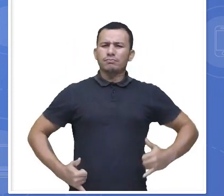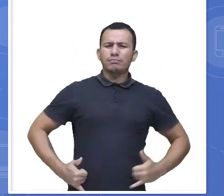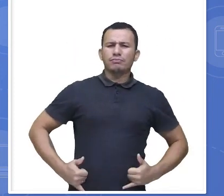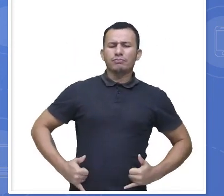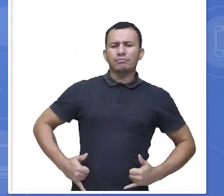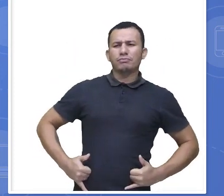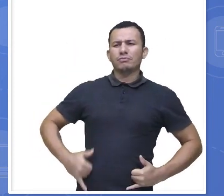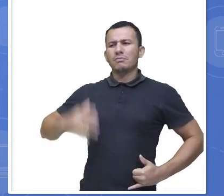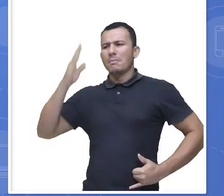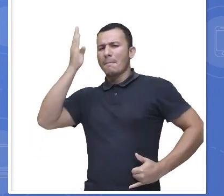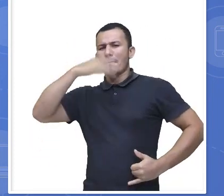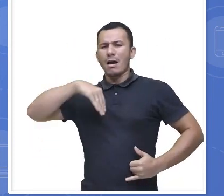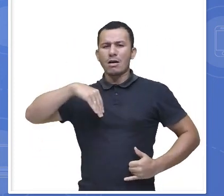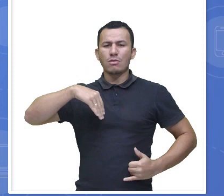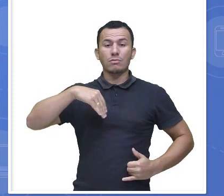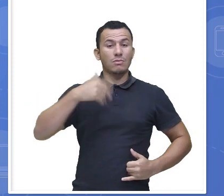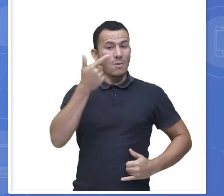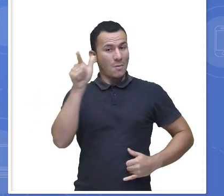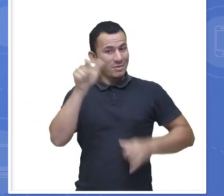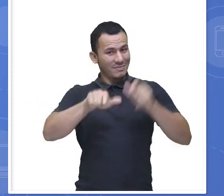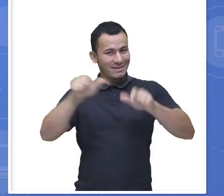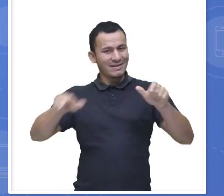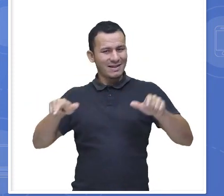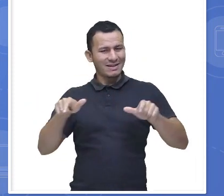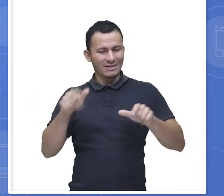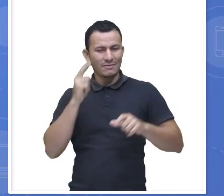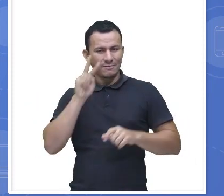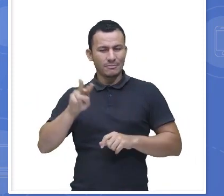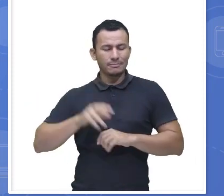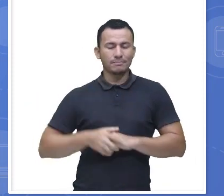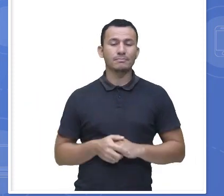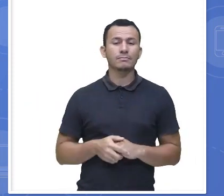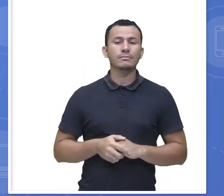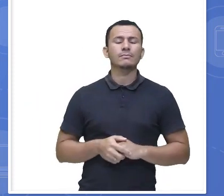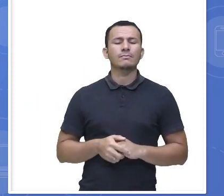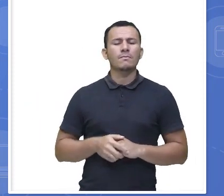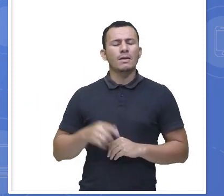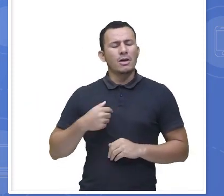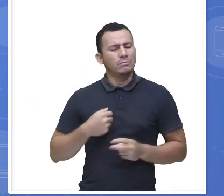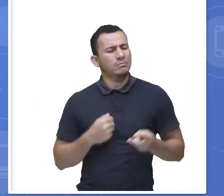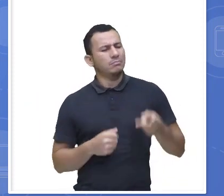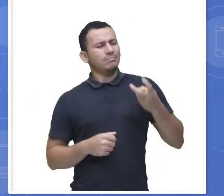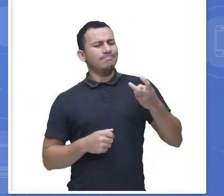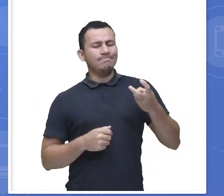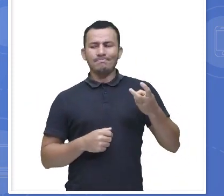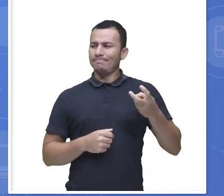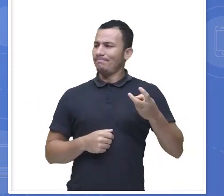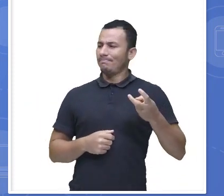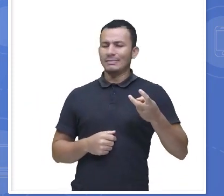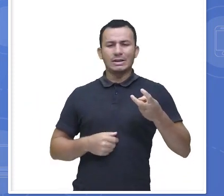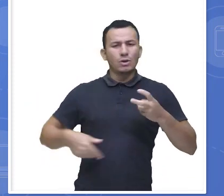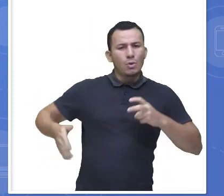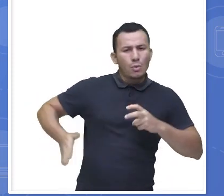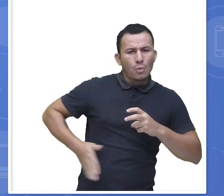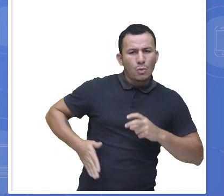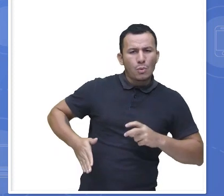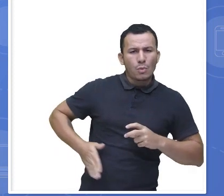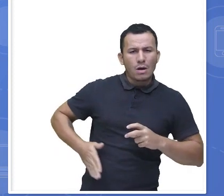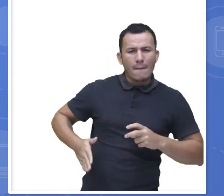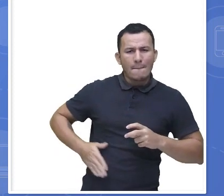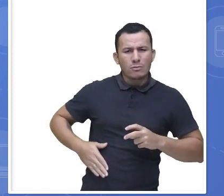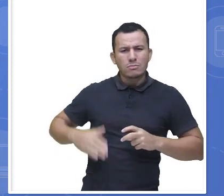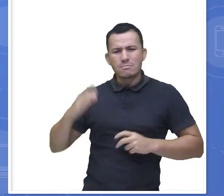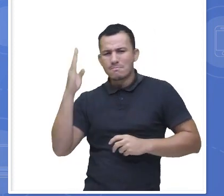personagens, não é? Para apimentar aí a história. Seguindo, percebi logo a situação. Os bandidos, aqueles caras